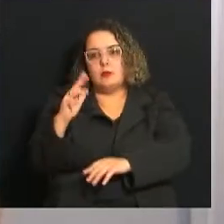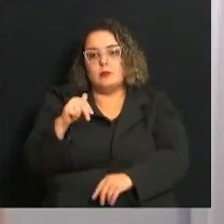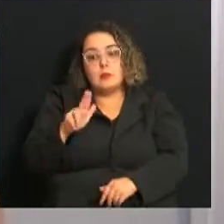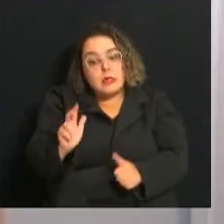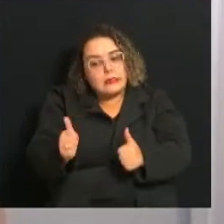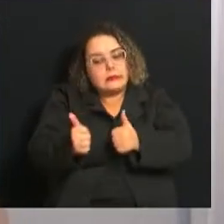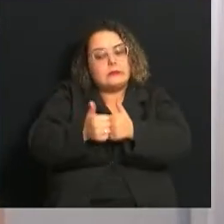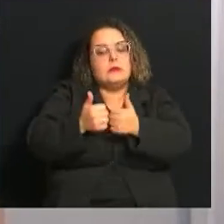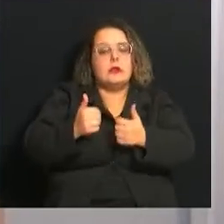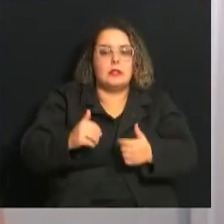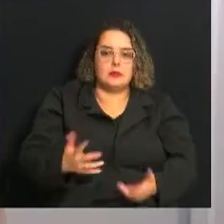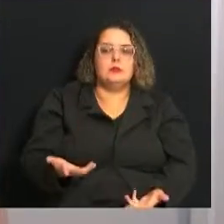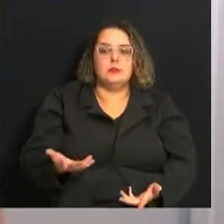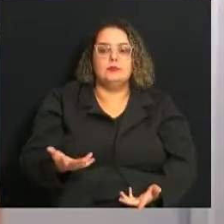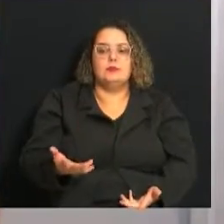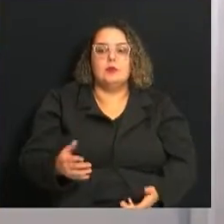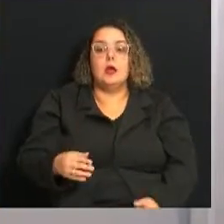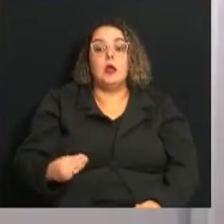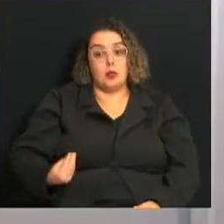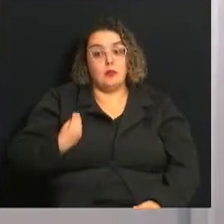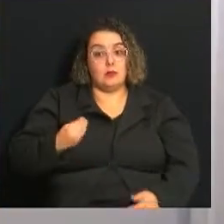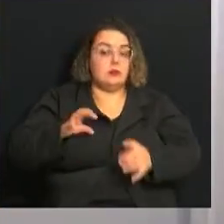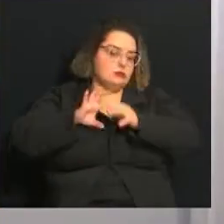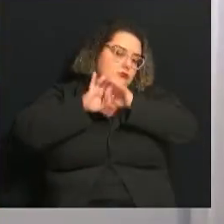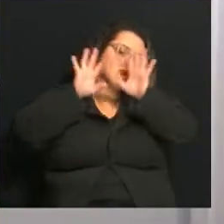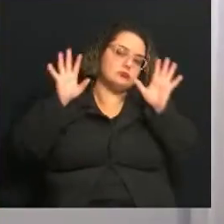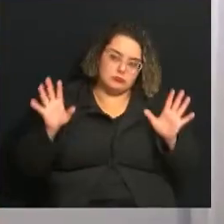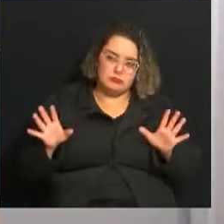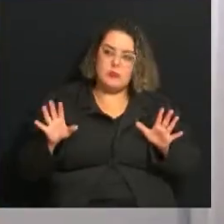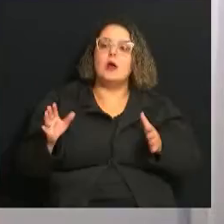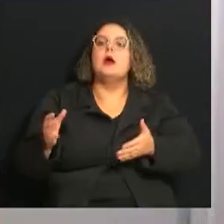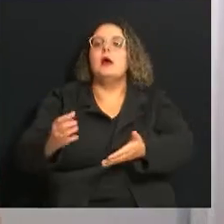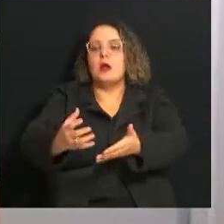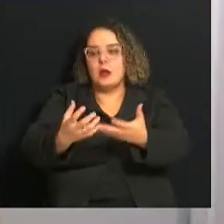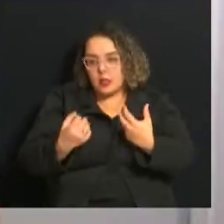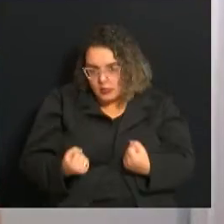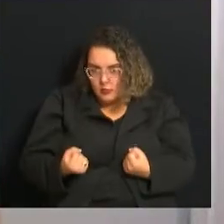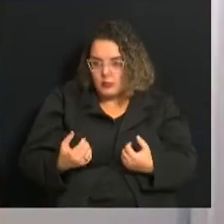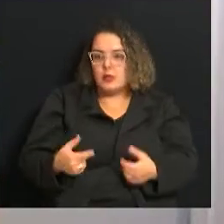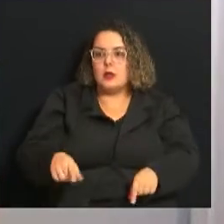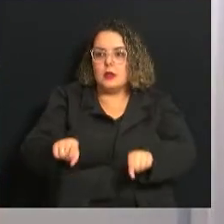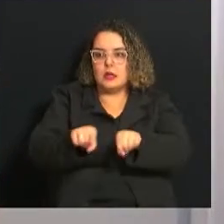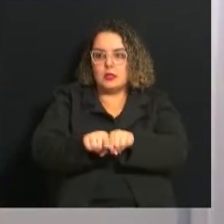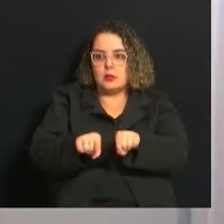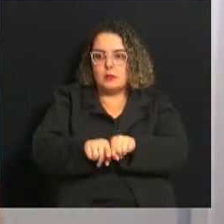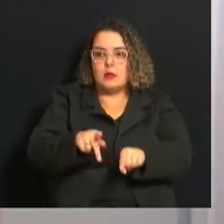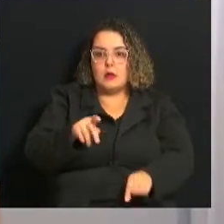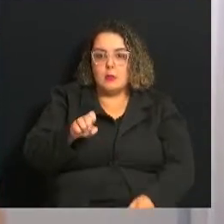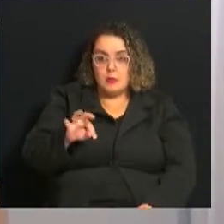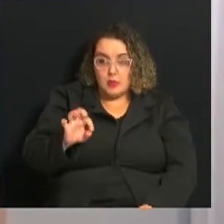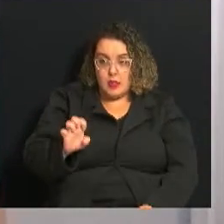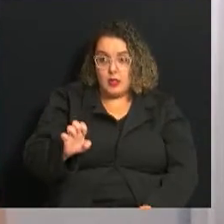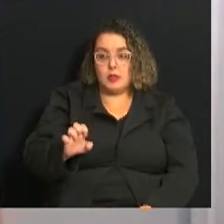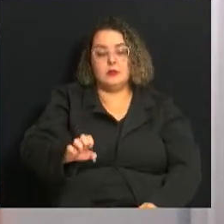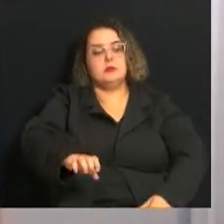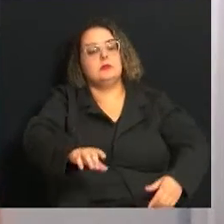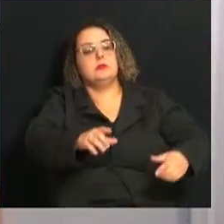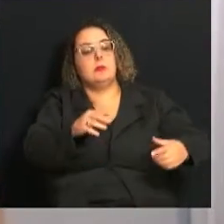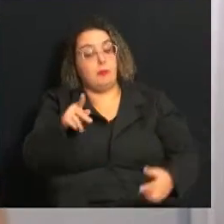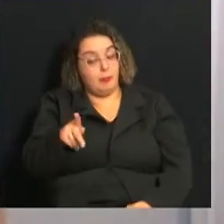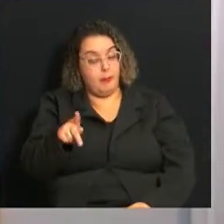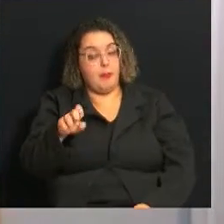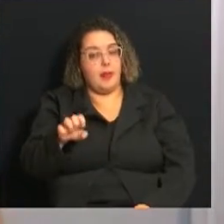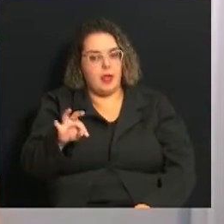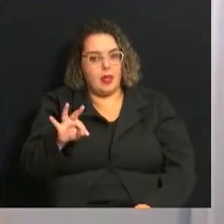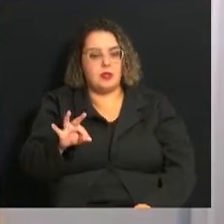os animais de vida livre, que a gente acaba recebendo, e tem os pets não convencionais de tutores, que são animais que acabam ficando